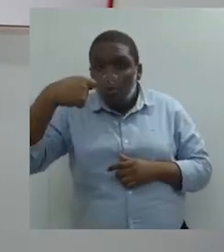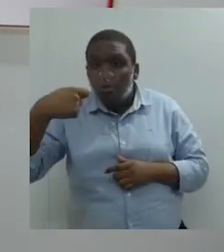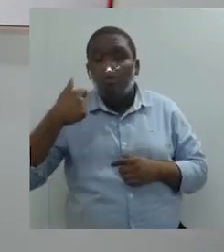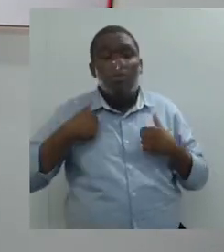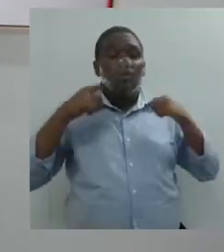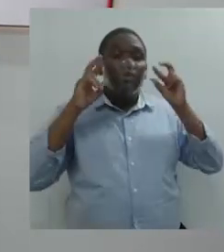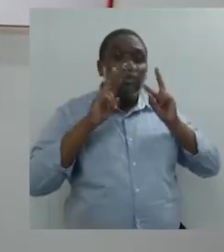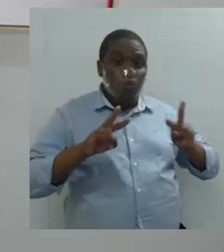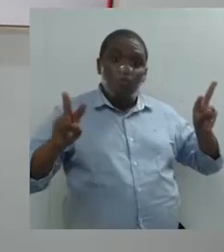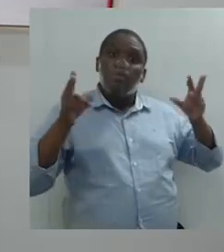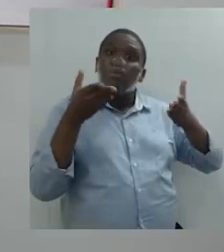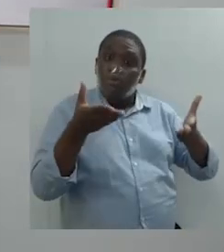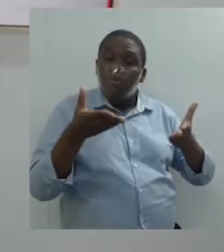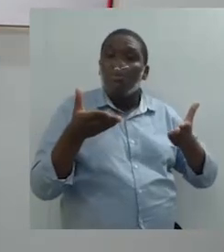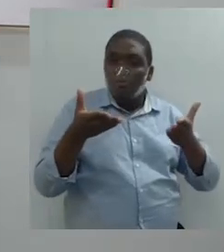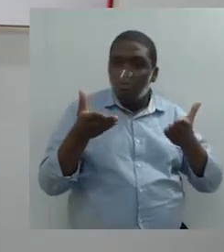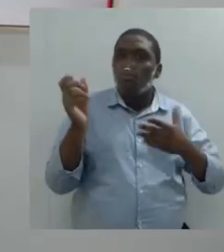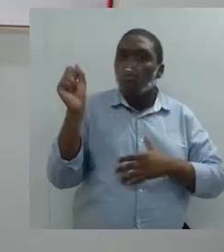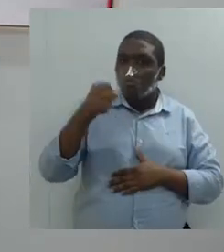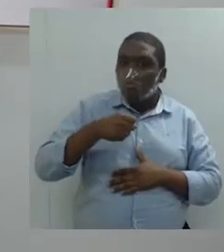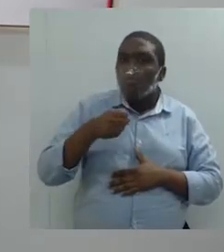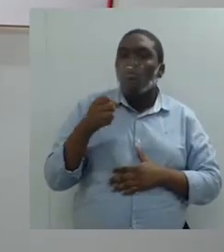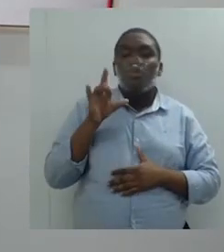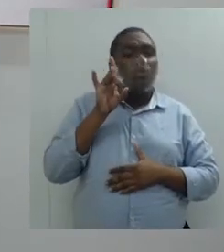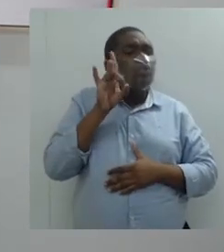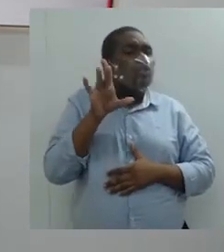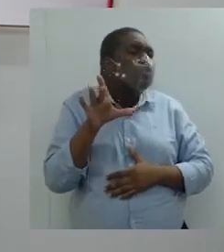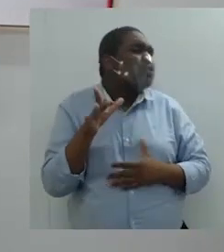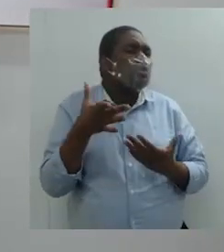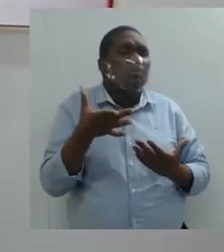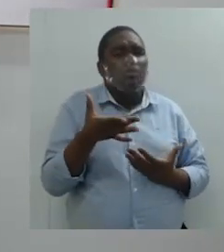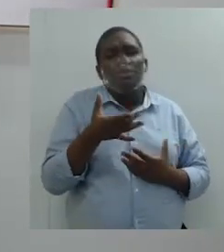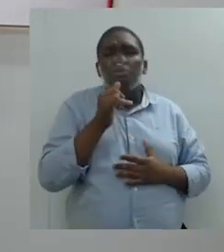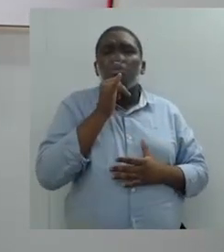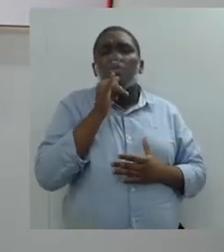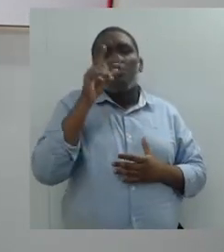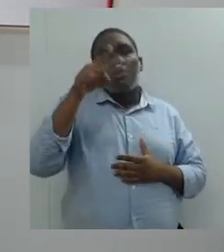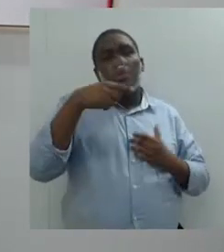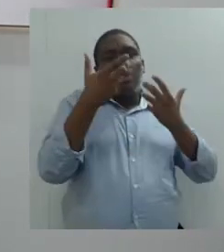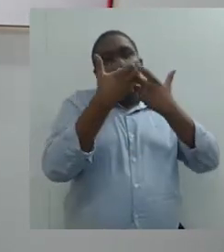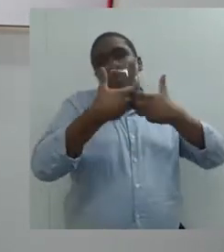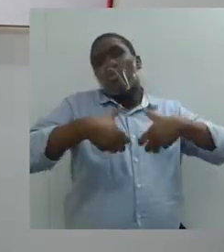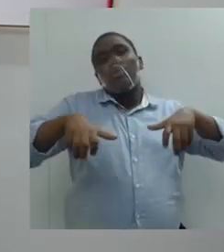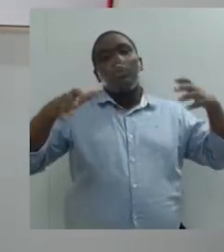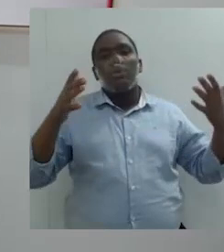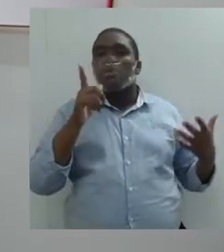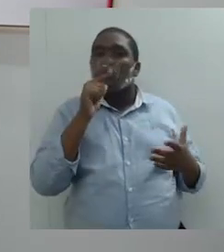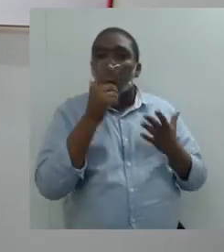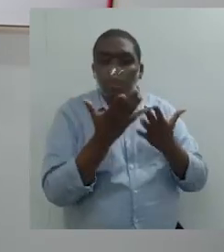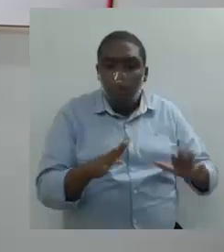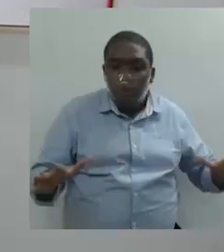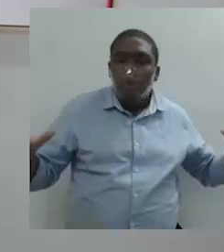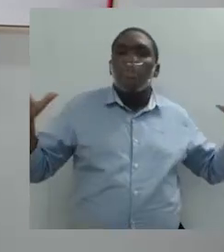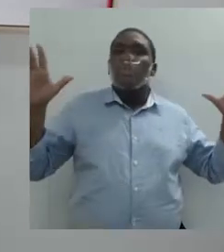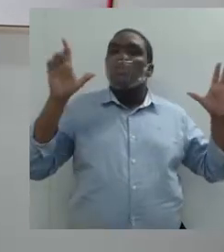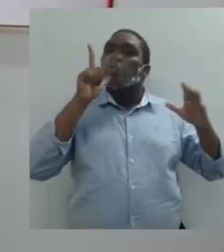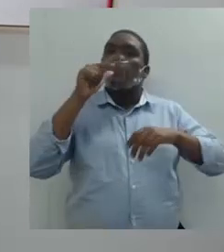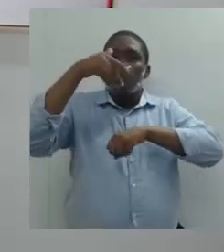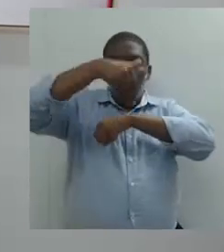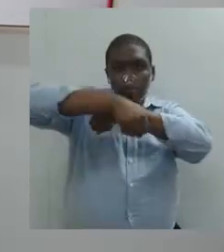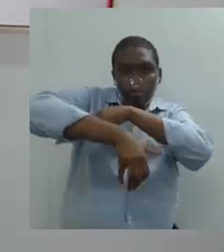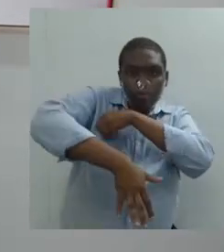paisagem? Ou paisagem é apenas a natureza? Rios,